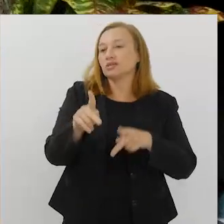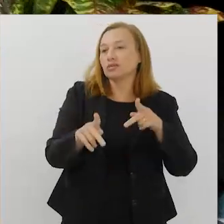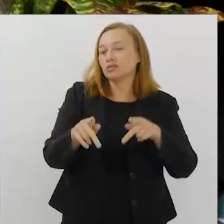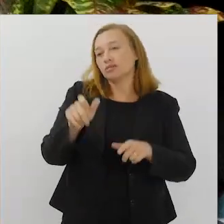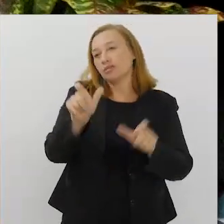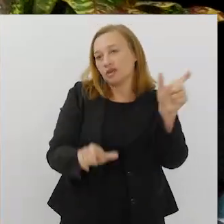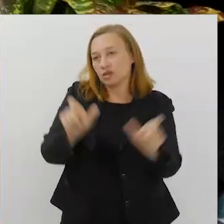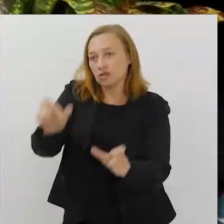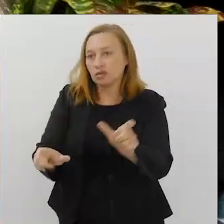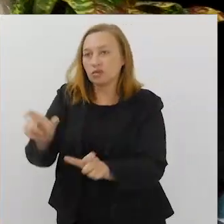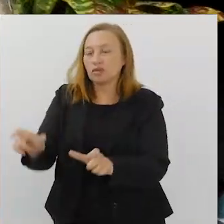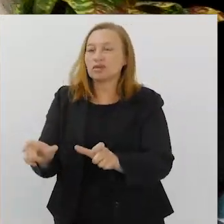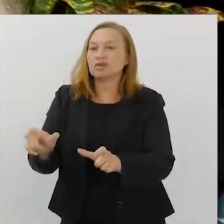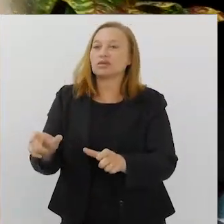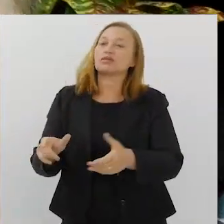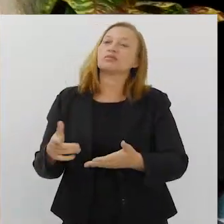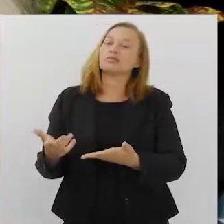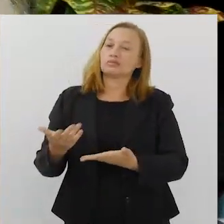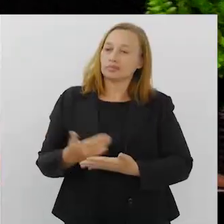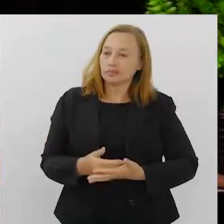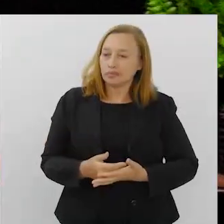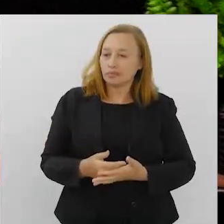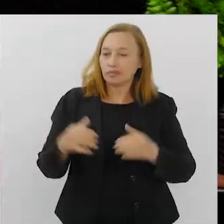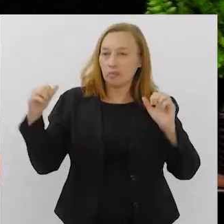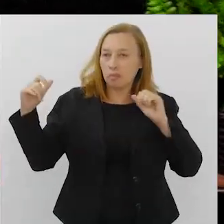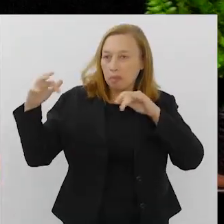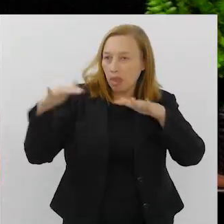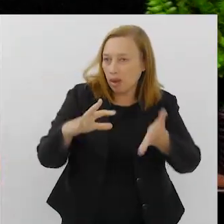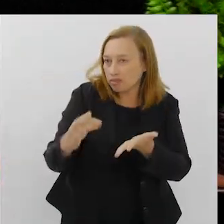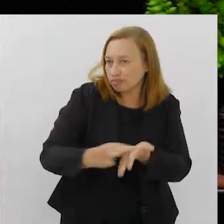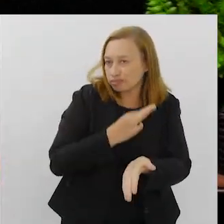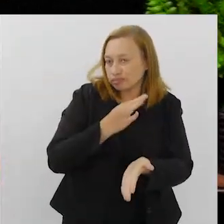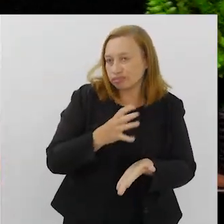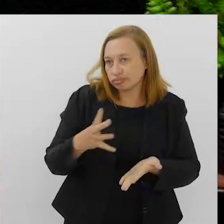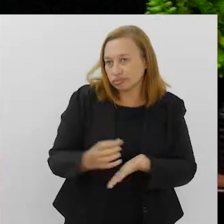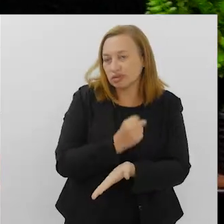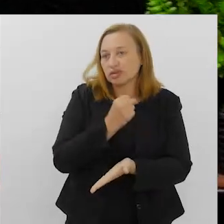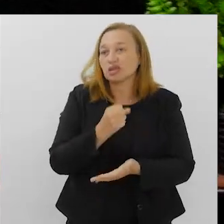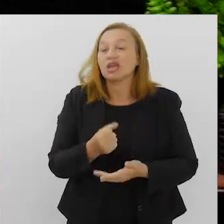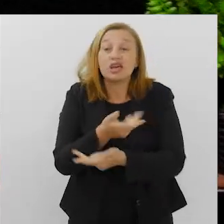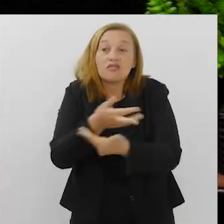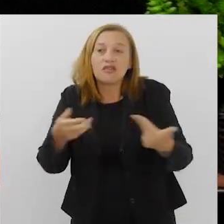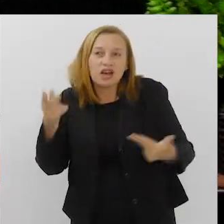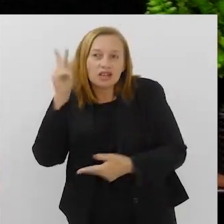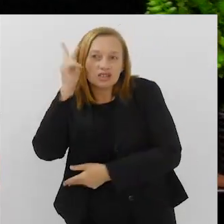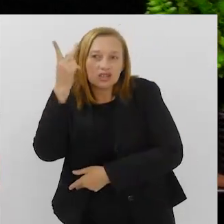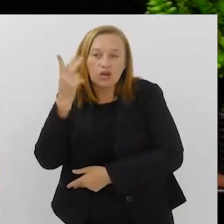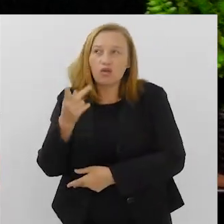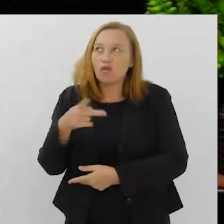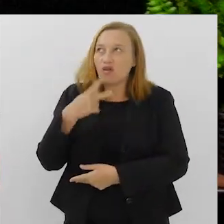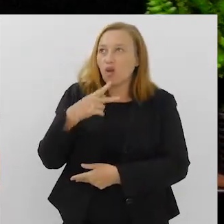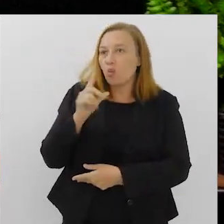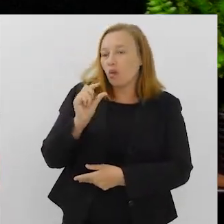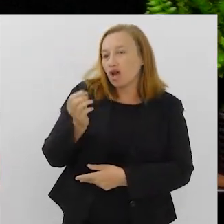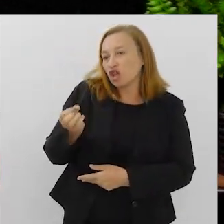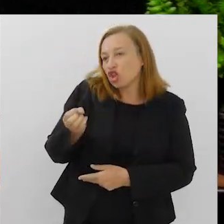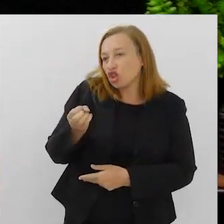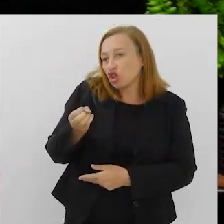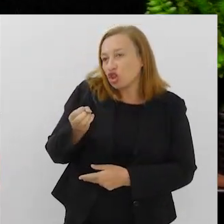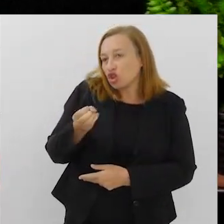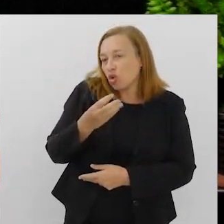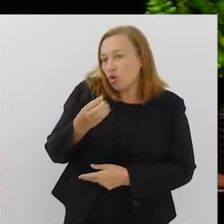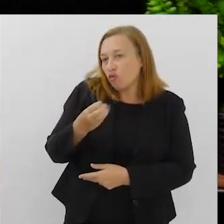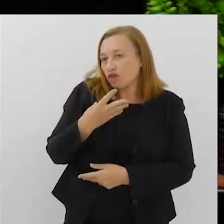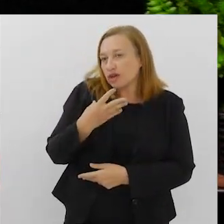uma profusão de inscrições. Olha, tem muitas histórias. Eu vou contar uma recente